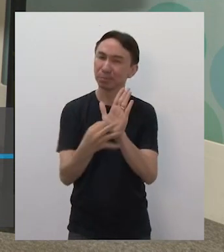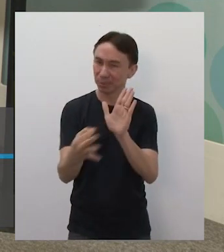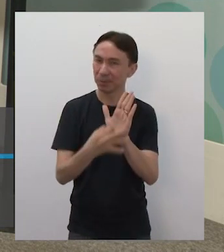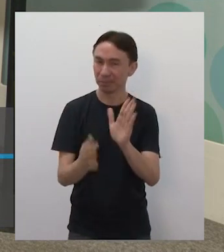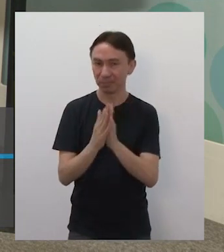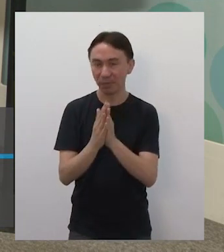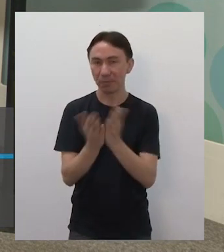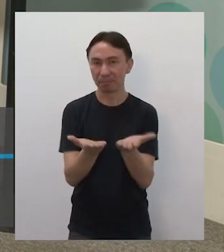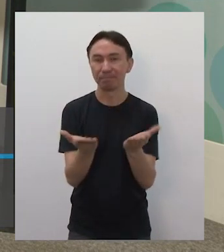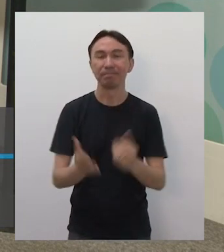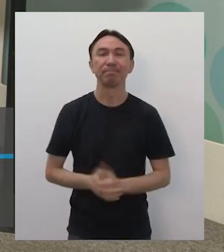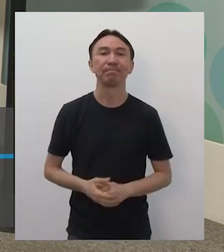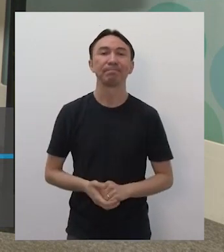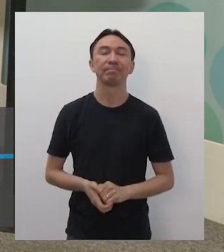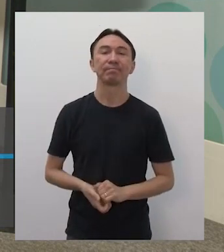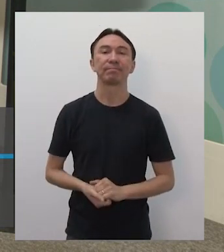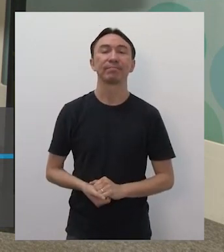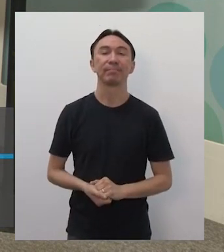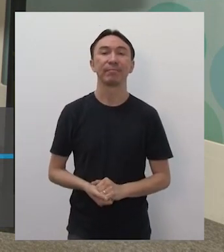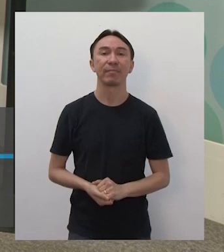também.